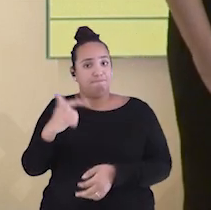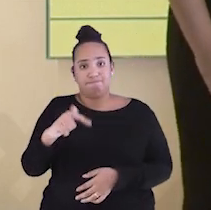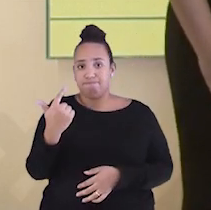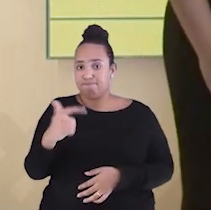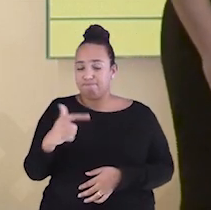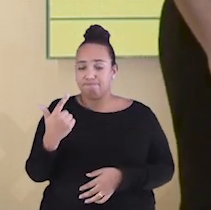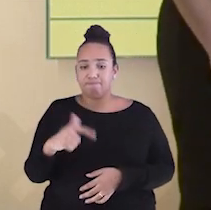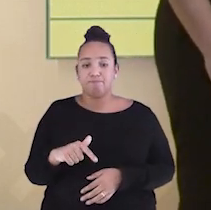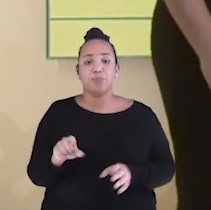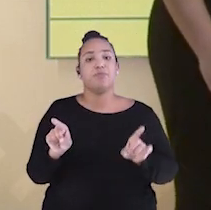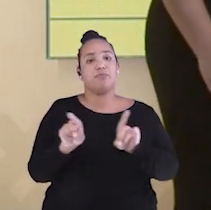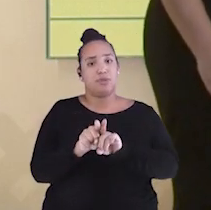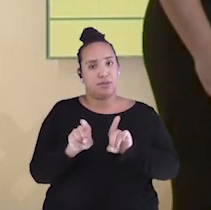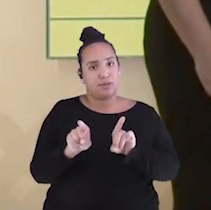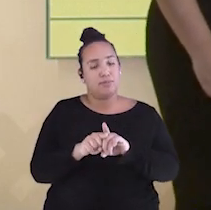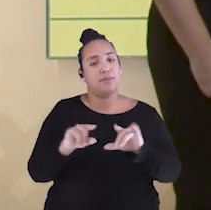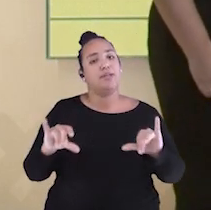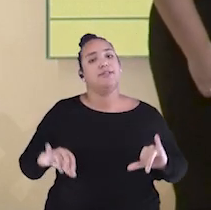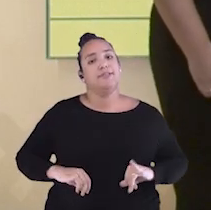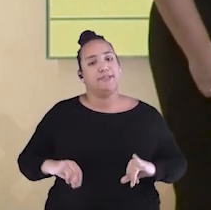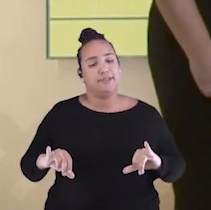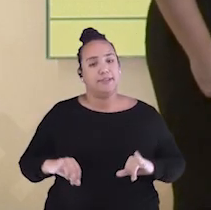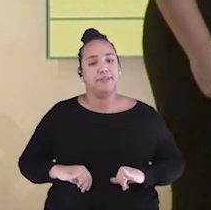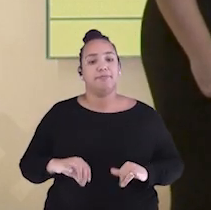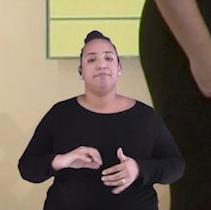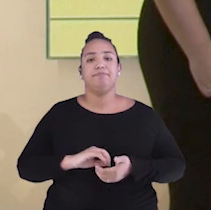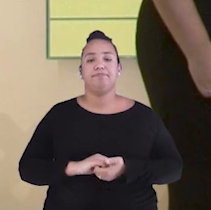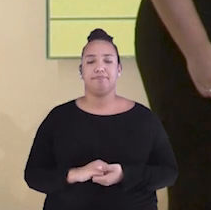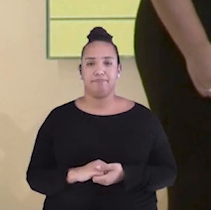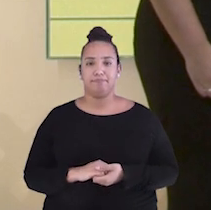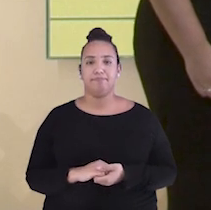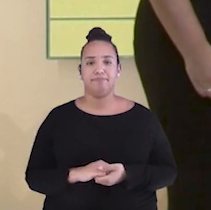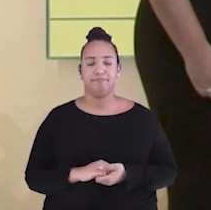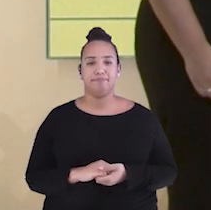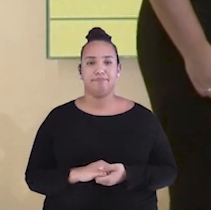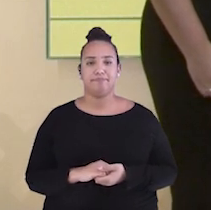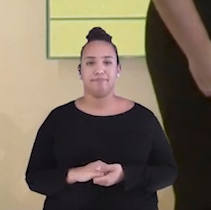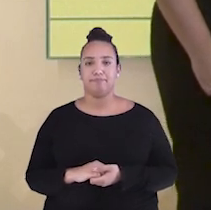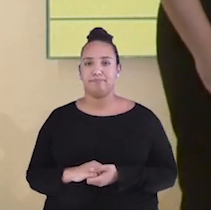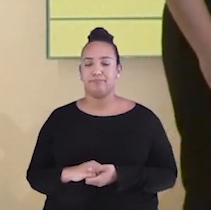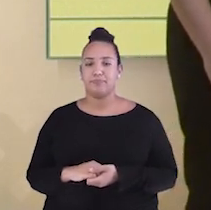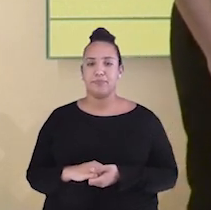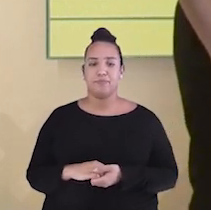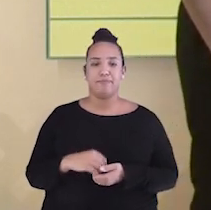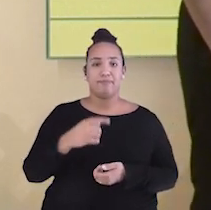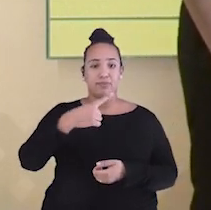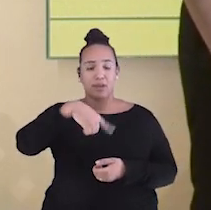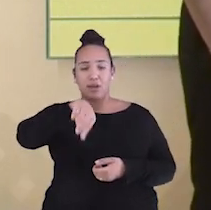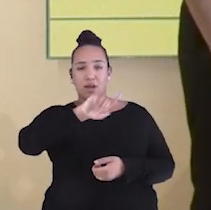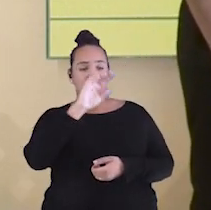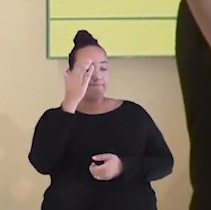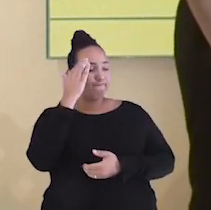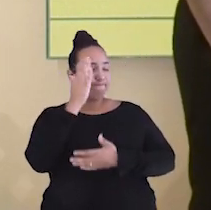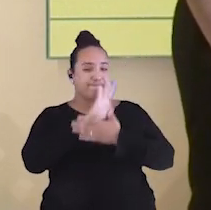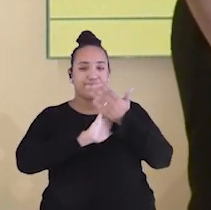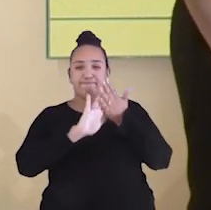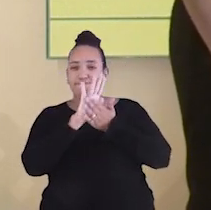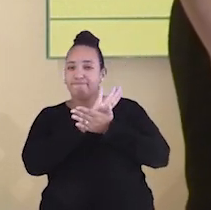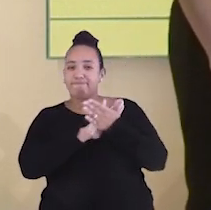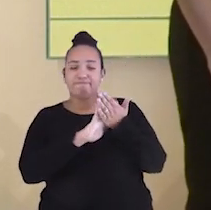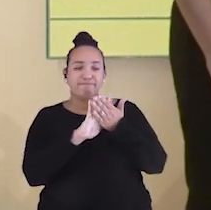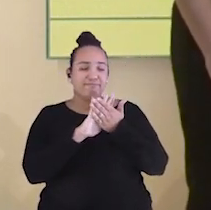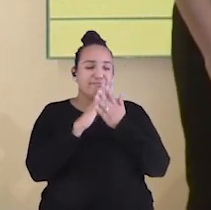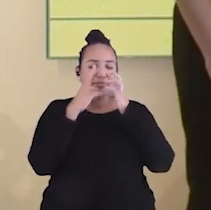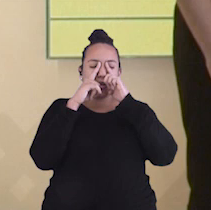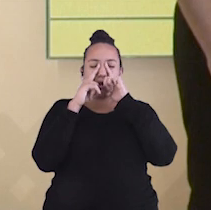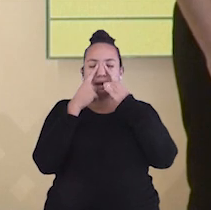com elas, também sofriam muito. Elas não entendiam aquela situação.